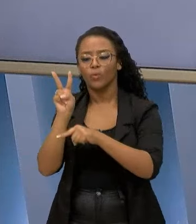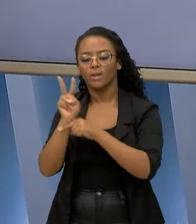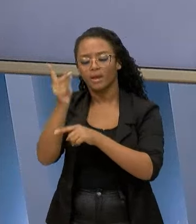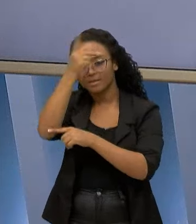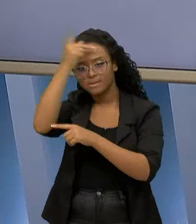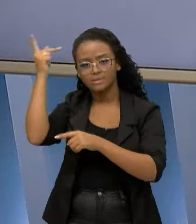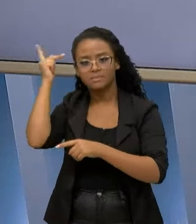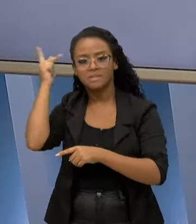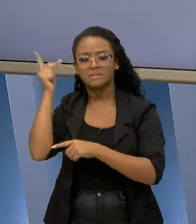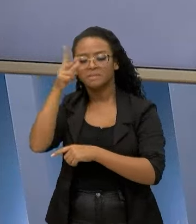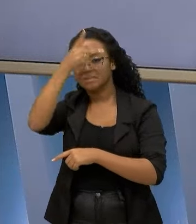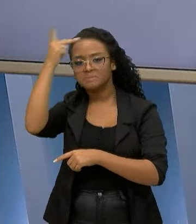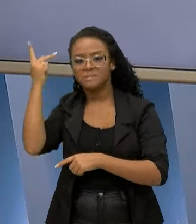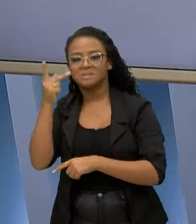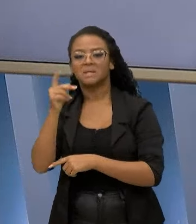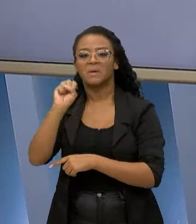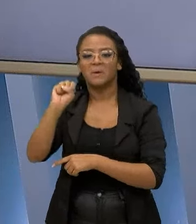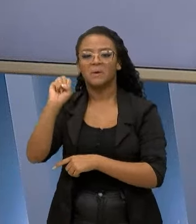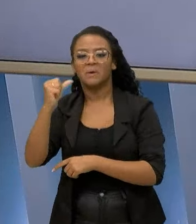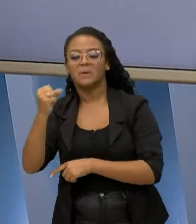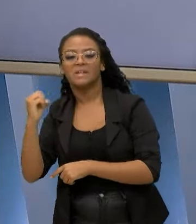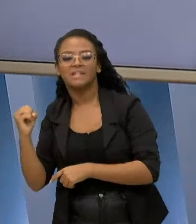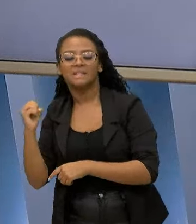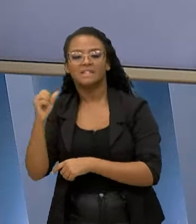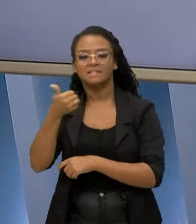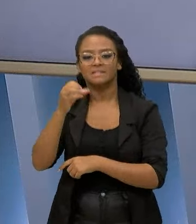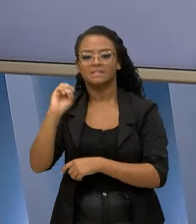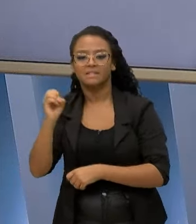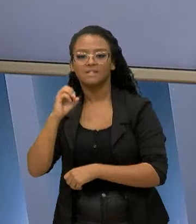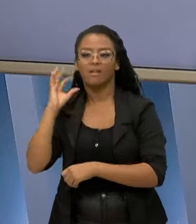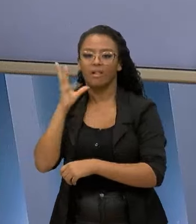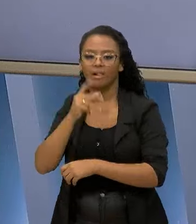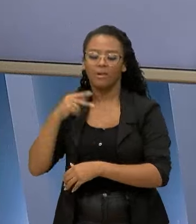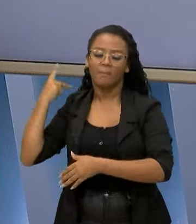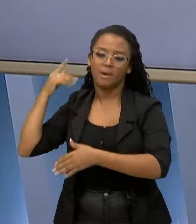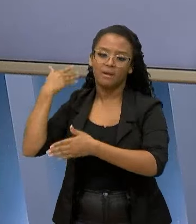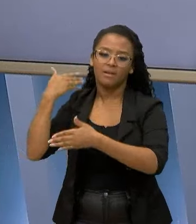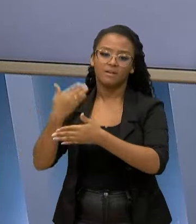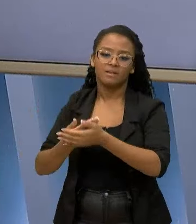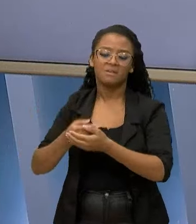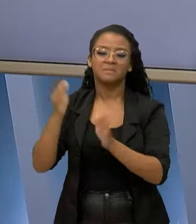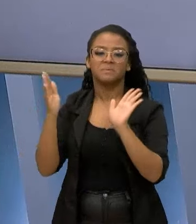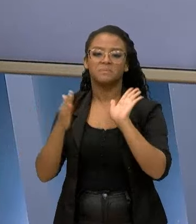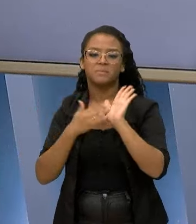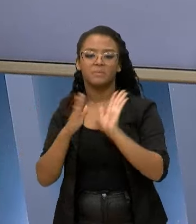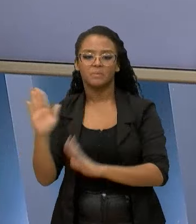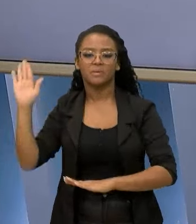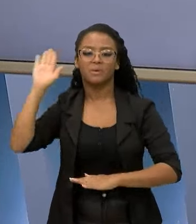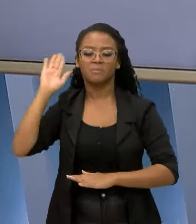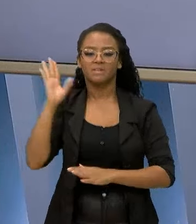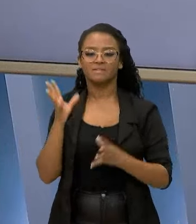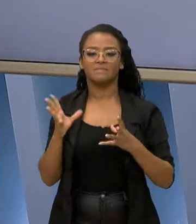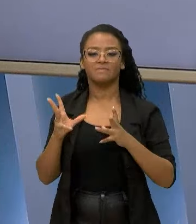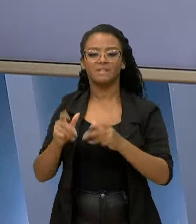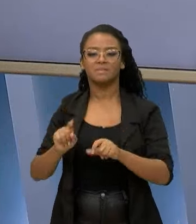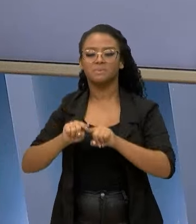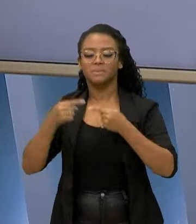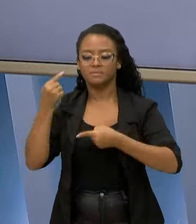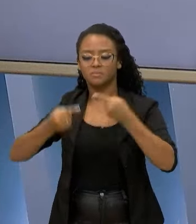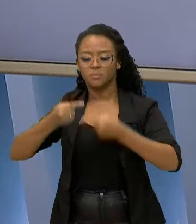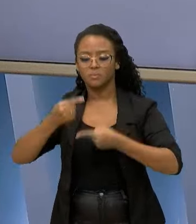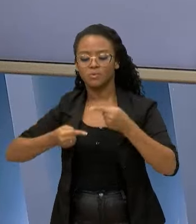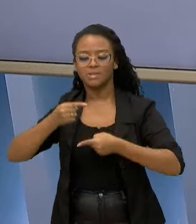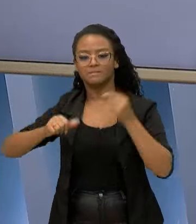80, 100 anos fazem promessas vazias. É mais do mesmo. Vem com a gente para renovar a política de verdade,